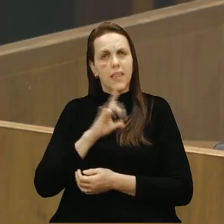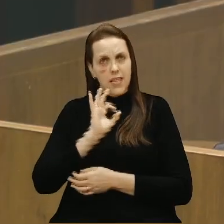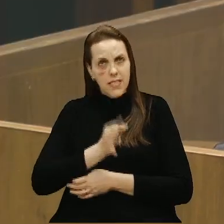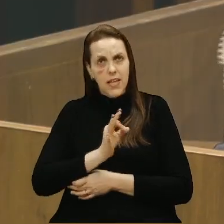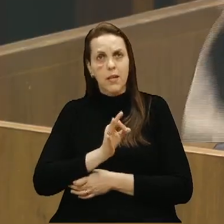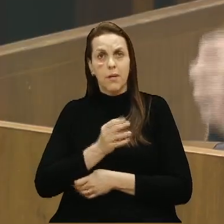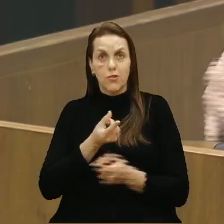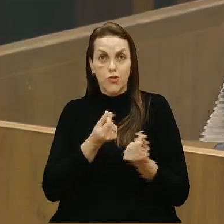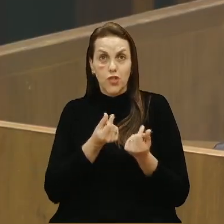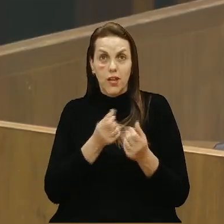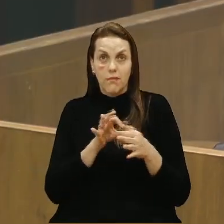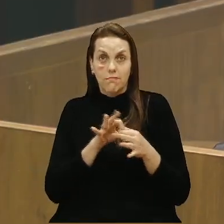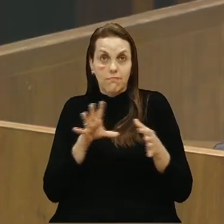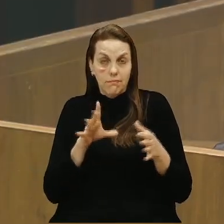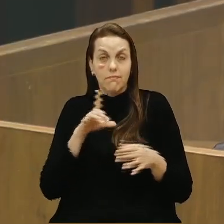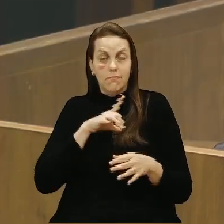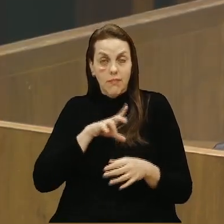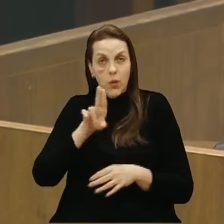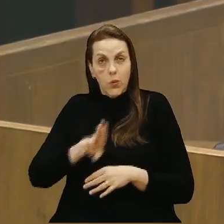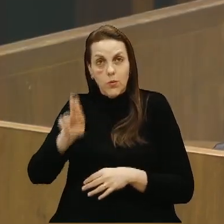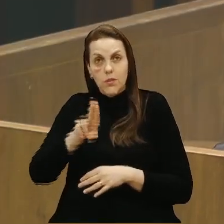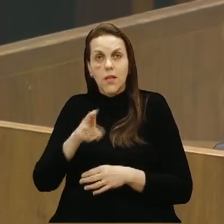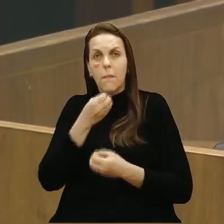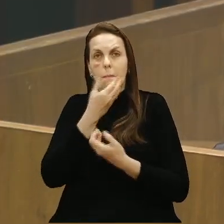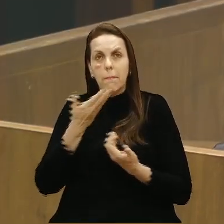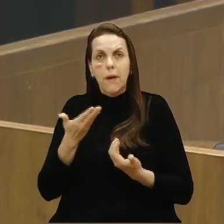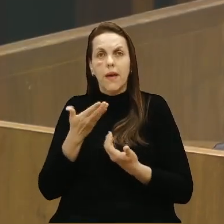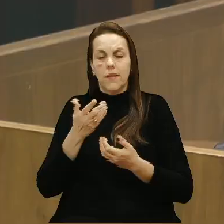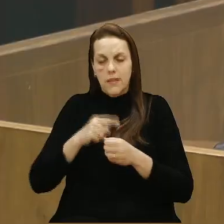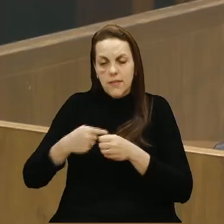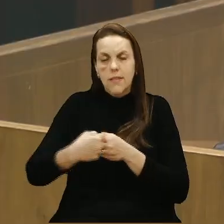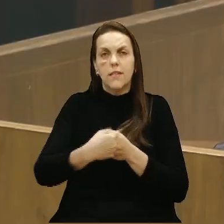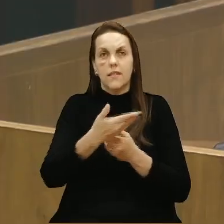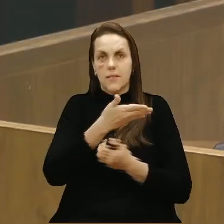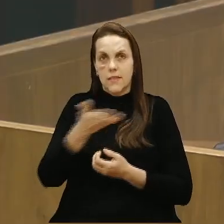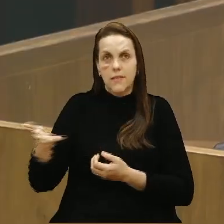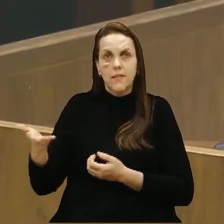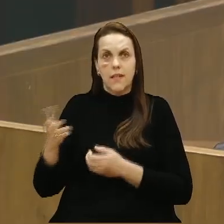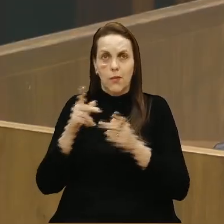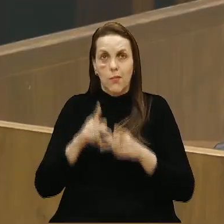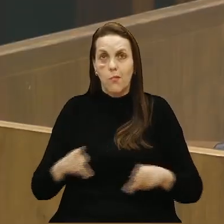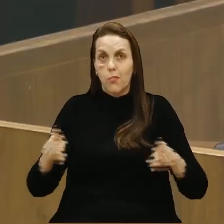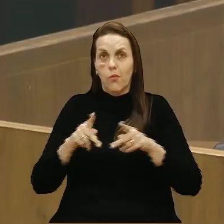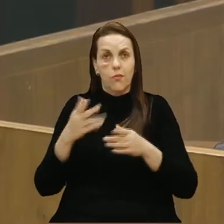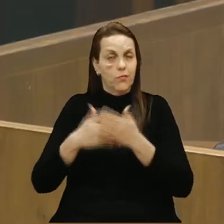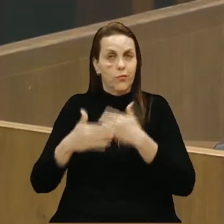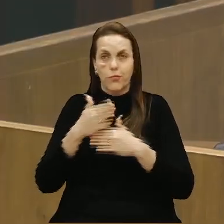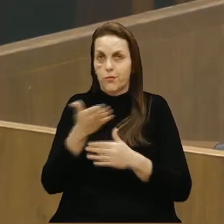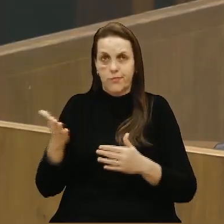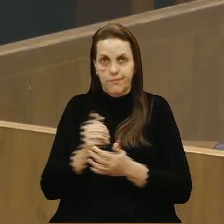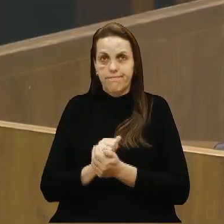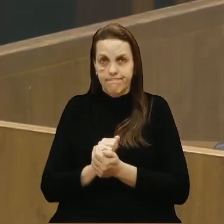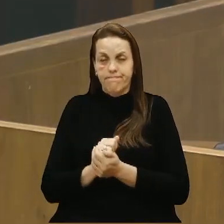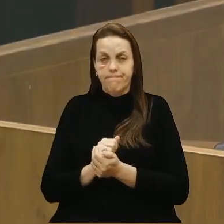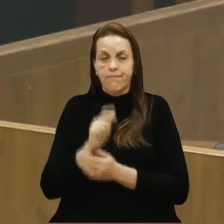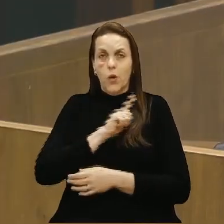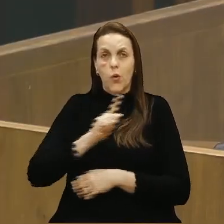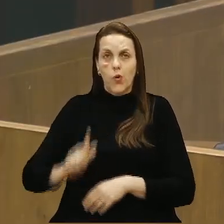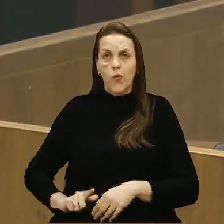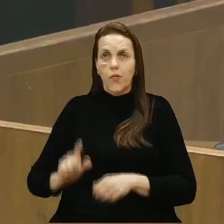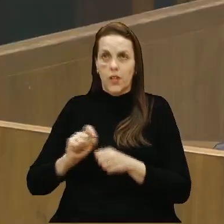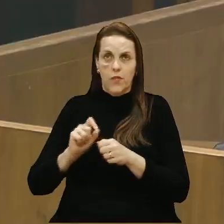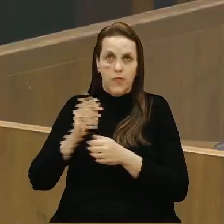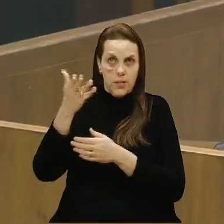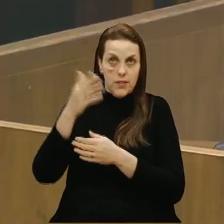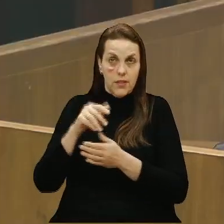ele precisa ser utilizado pelo bem da nossa cidade, pelo bem do nosso povo, e isso o governo municipal vem fazendo. A prova é a matéria feita